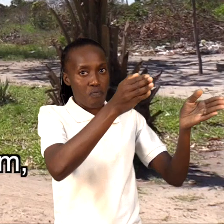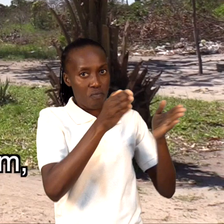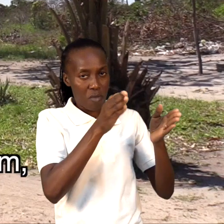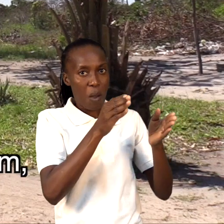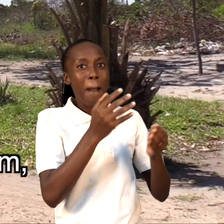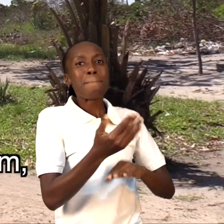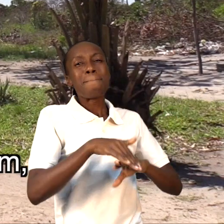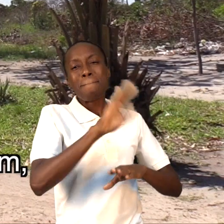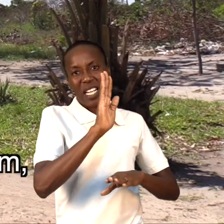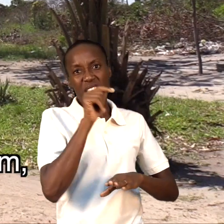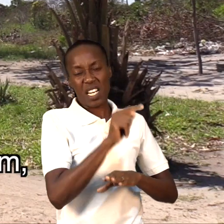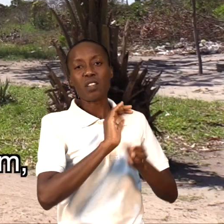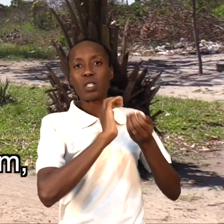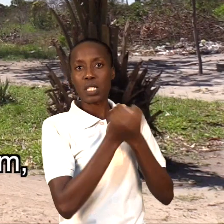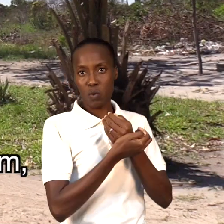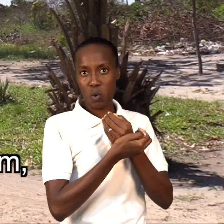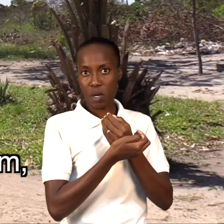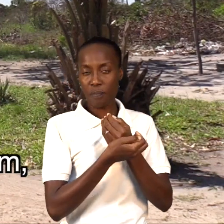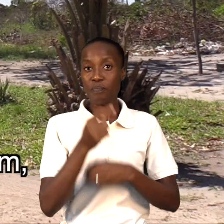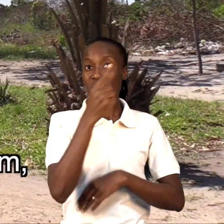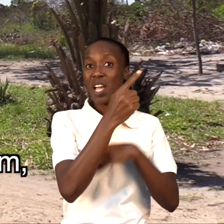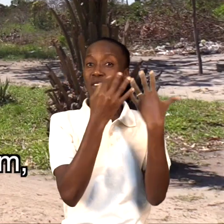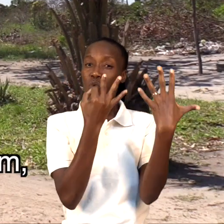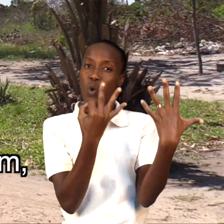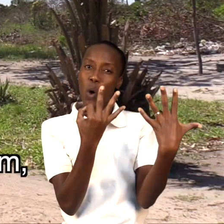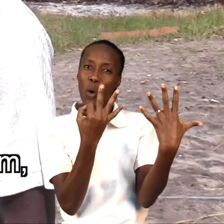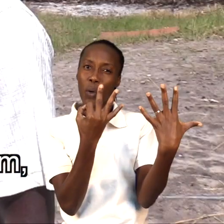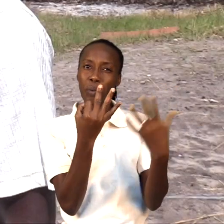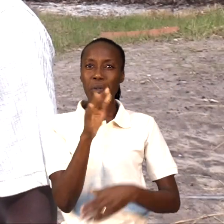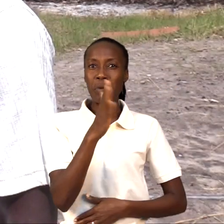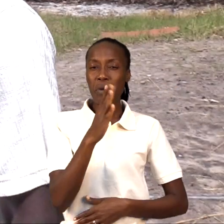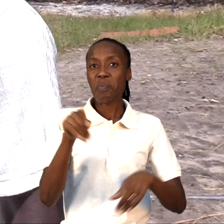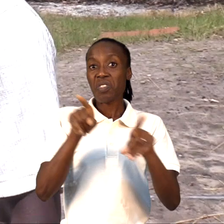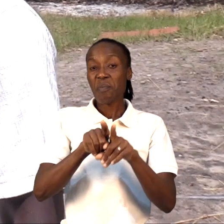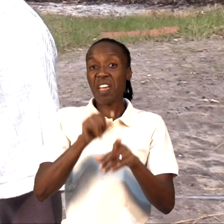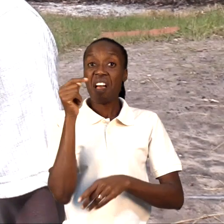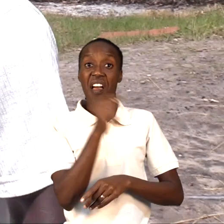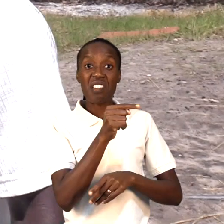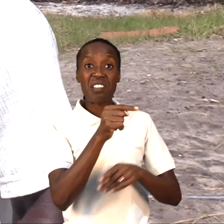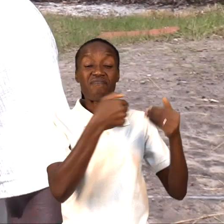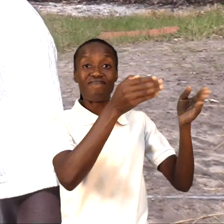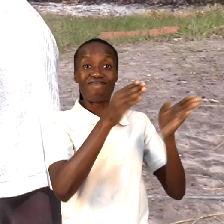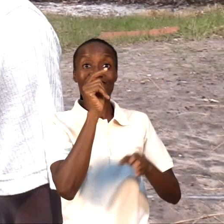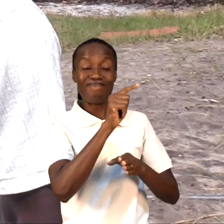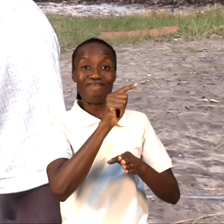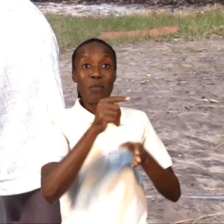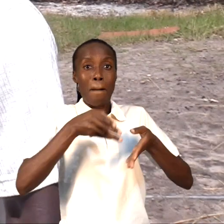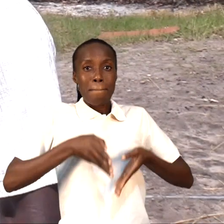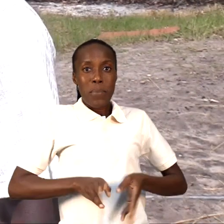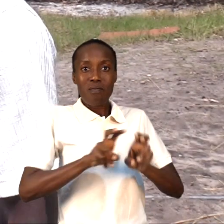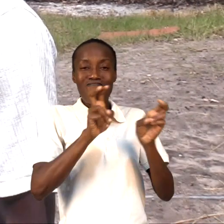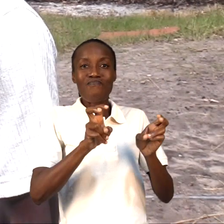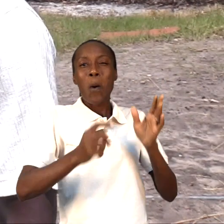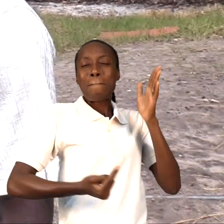Às 18, as chapas da maternidade também desabam. Saem as chapas e o teto falso desaba. Tudo